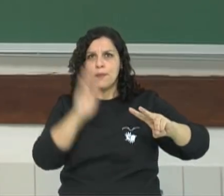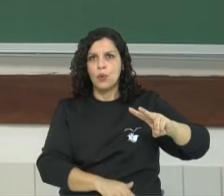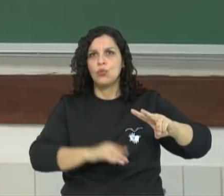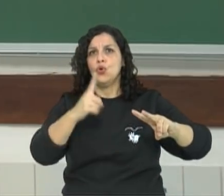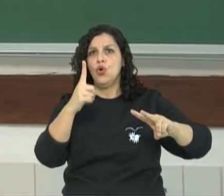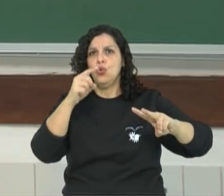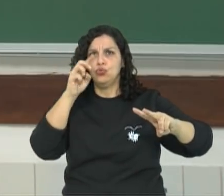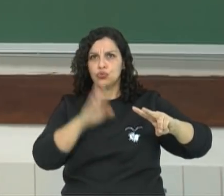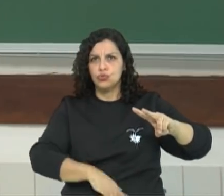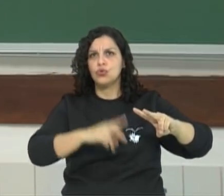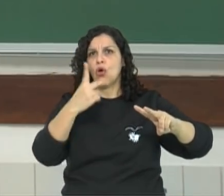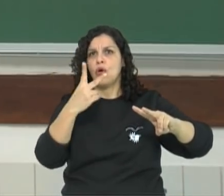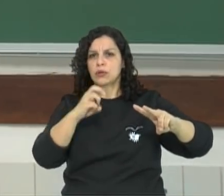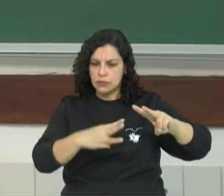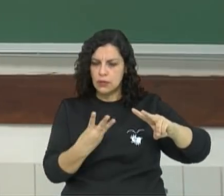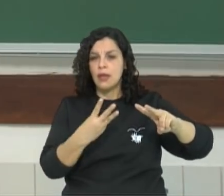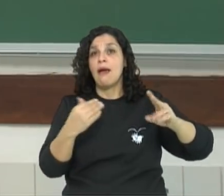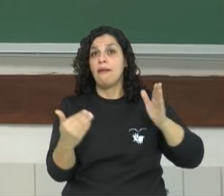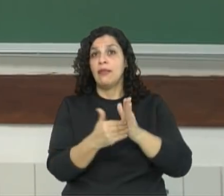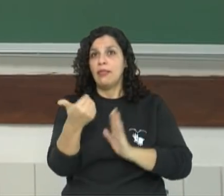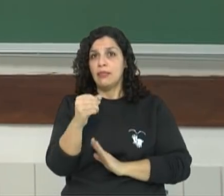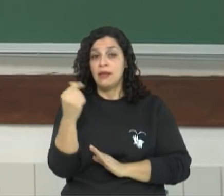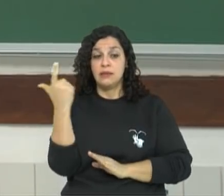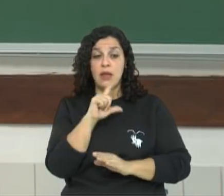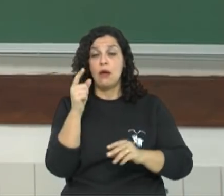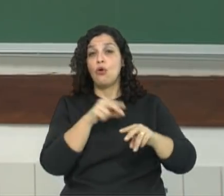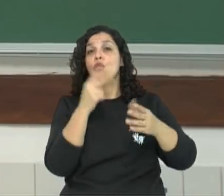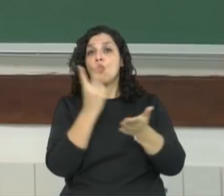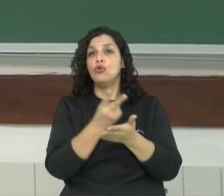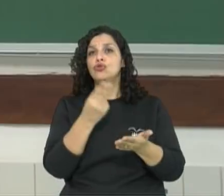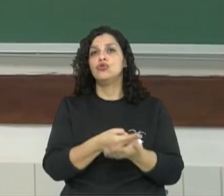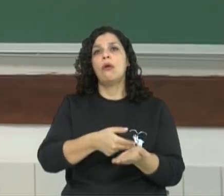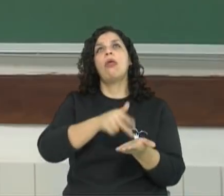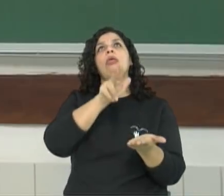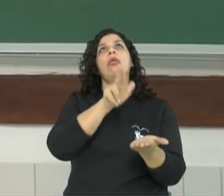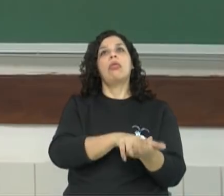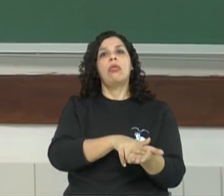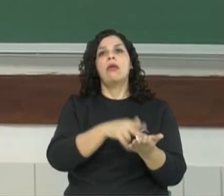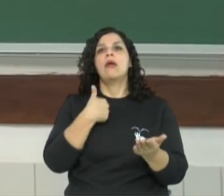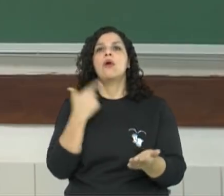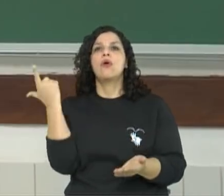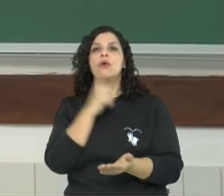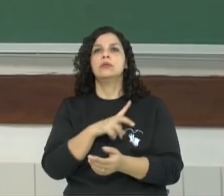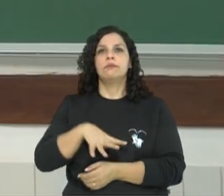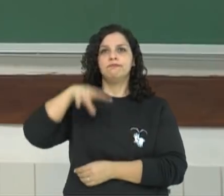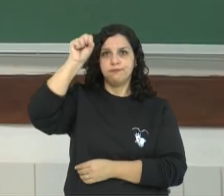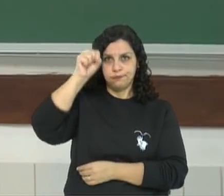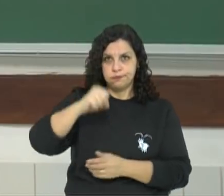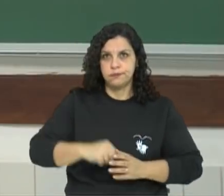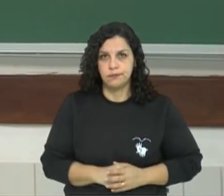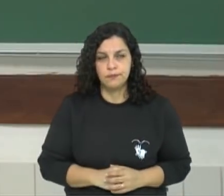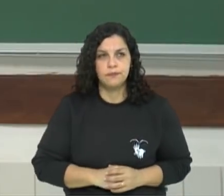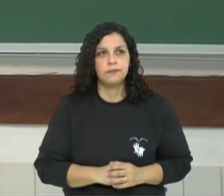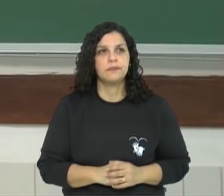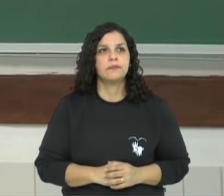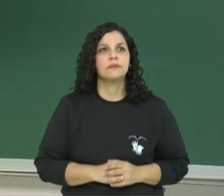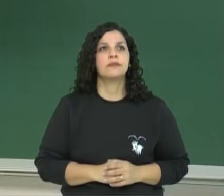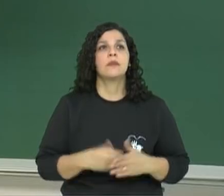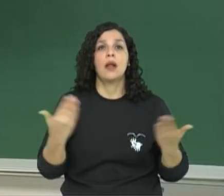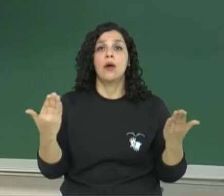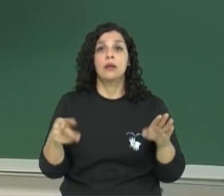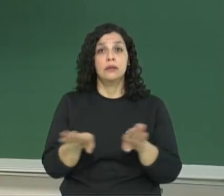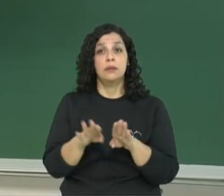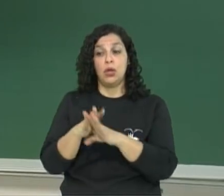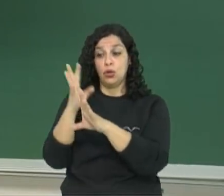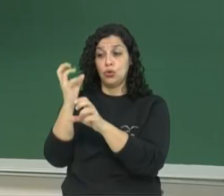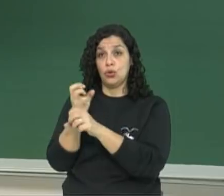o árbitro chegar em 10, eu venci a luta por nocaute, certo? Obter a